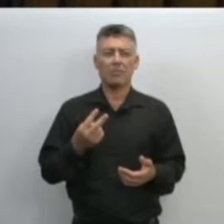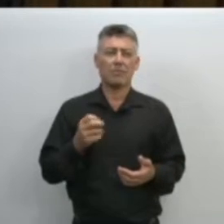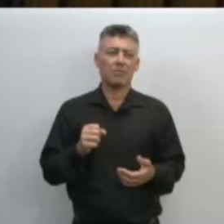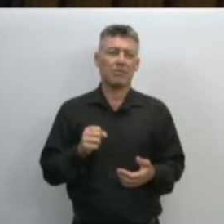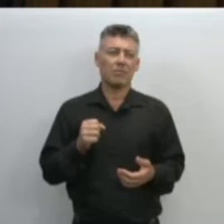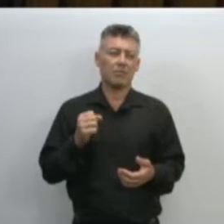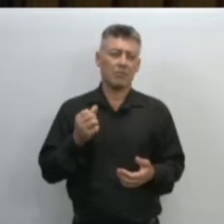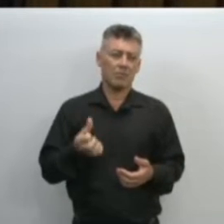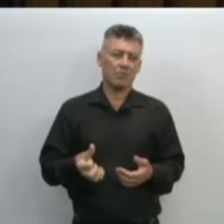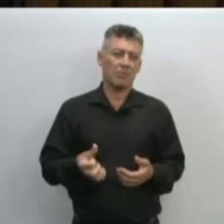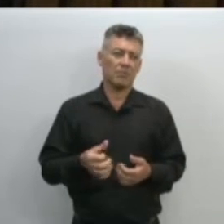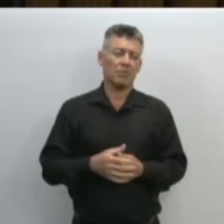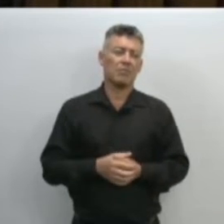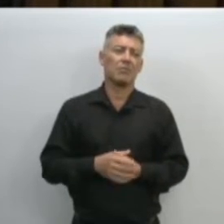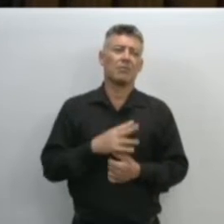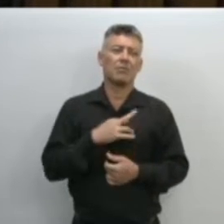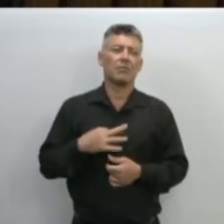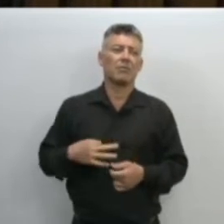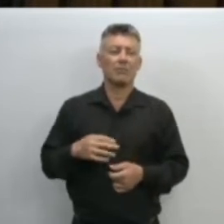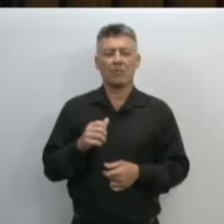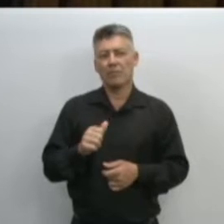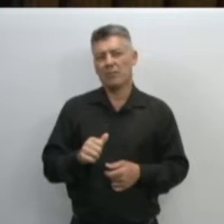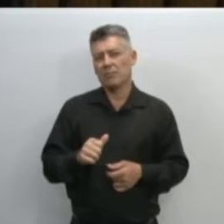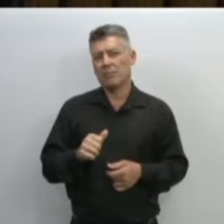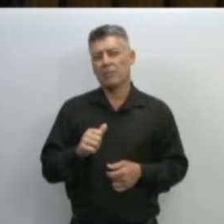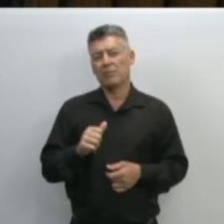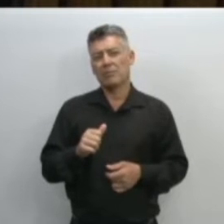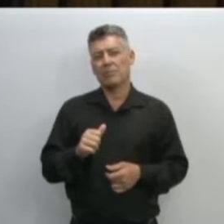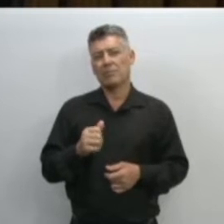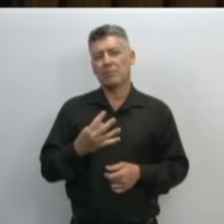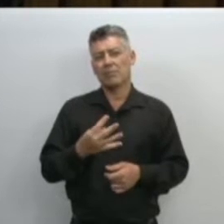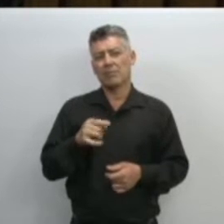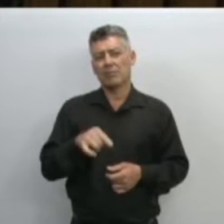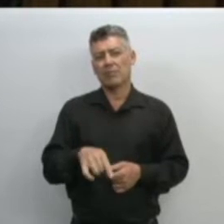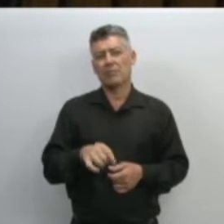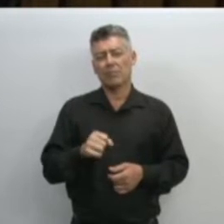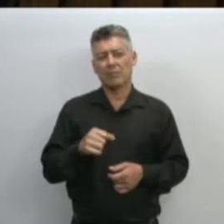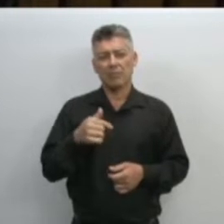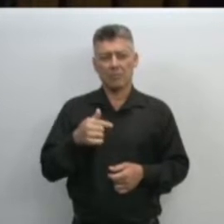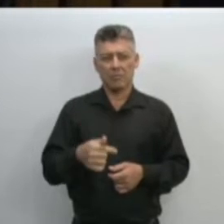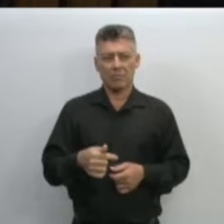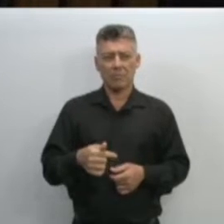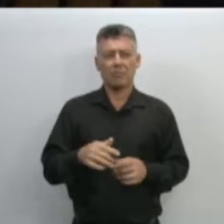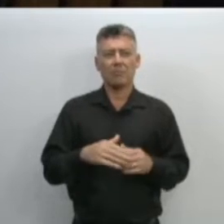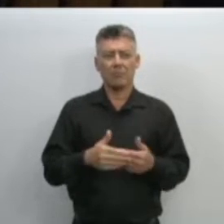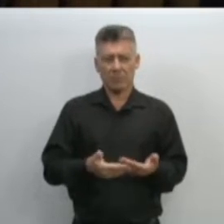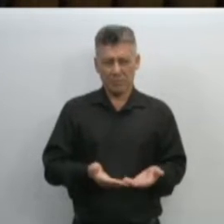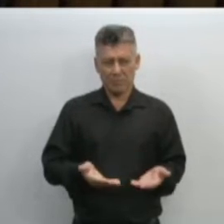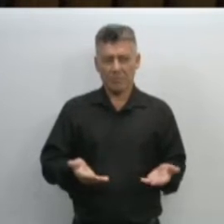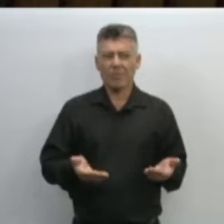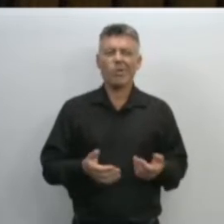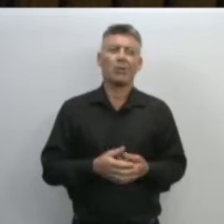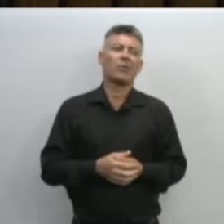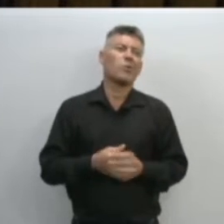4.286/2022, vereador Aldo Clemente, requerimento 4.287/2022, requerimento